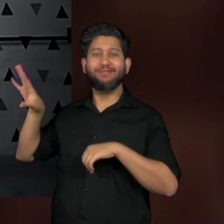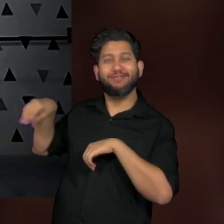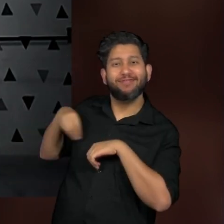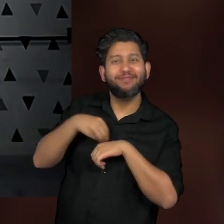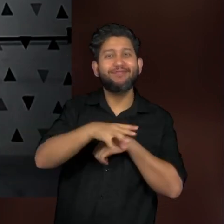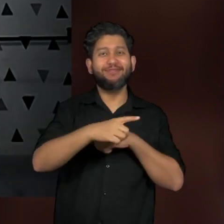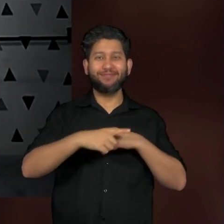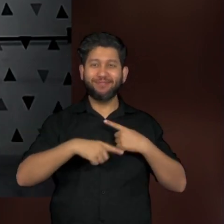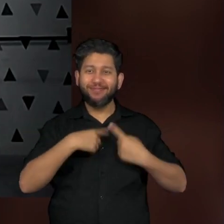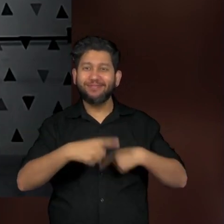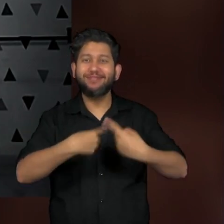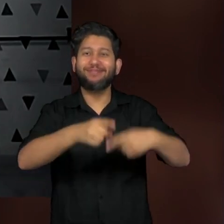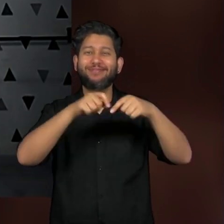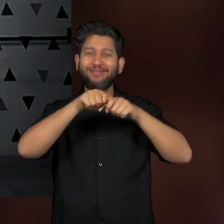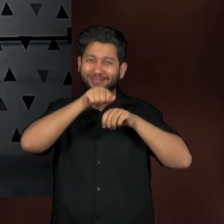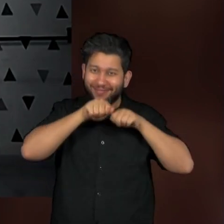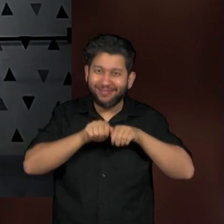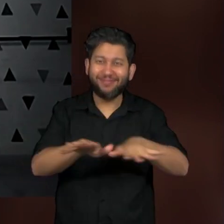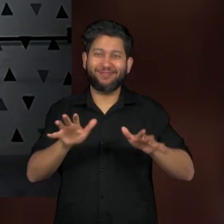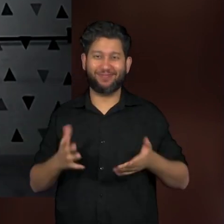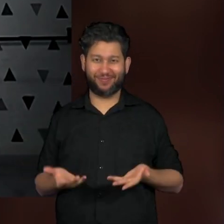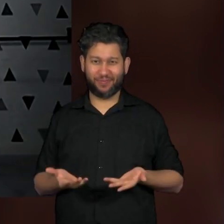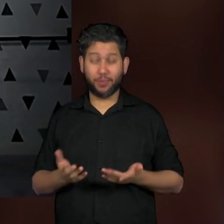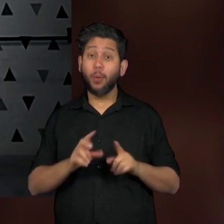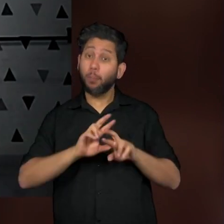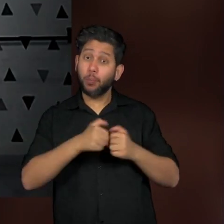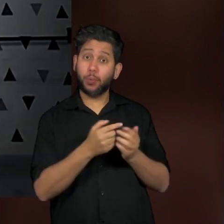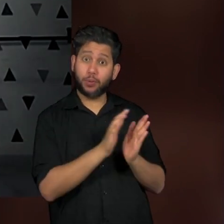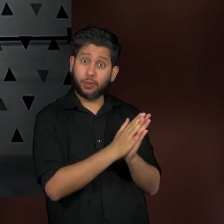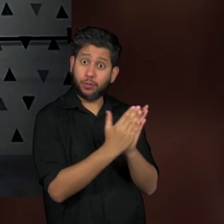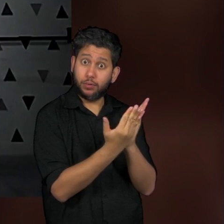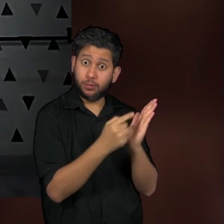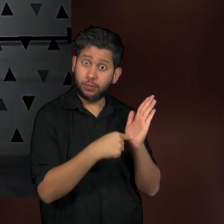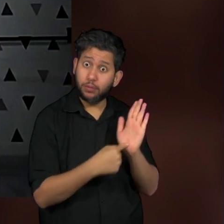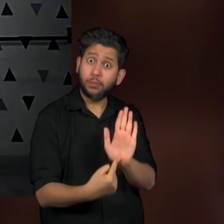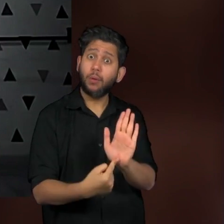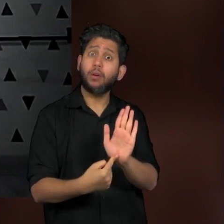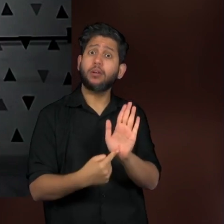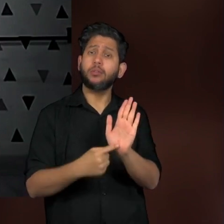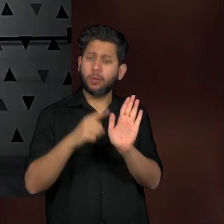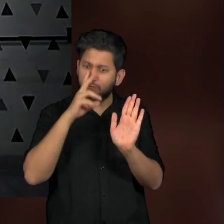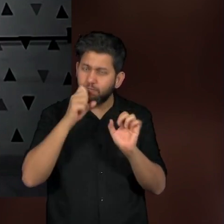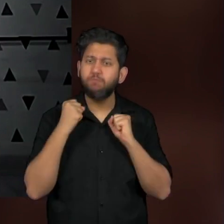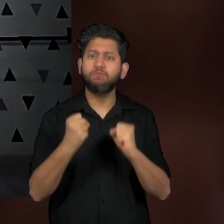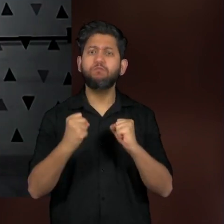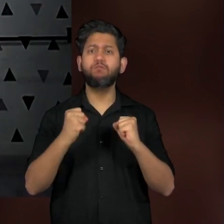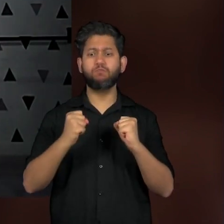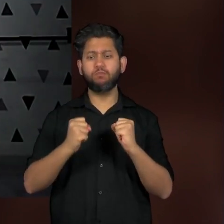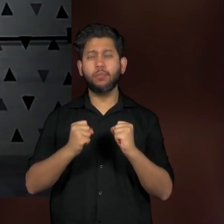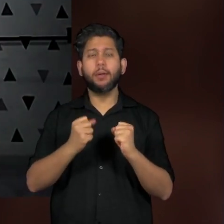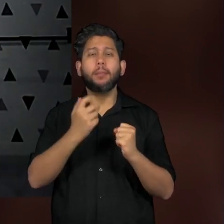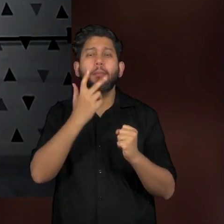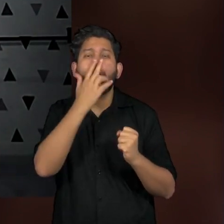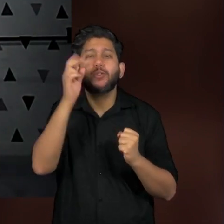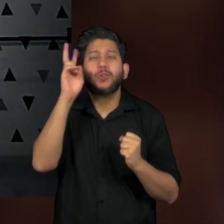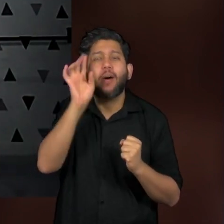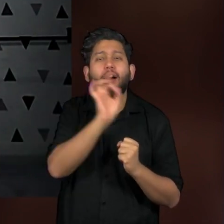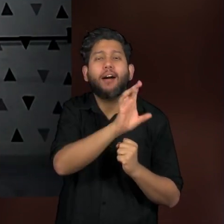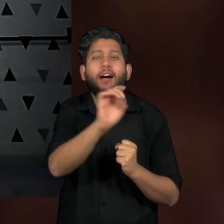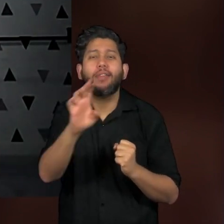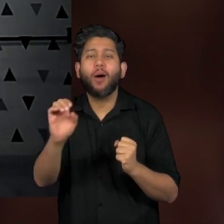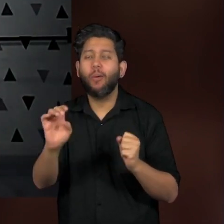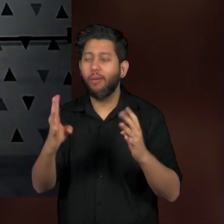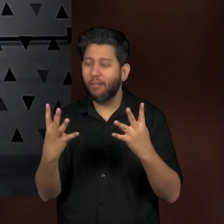do álbum é justamente o fortalecimento, né, o entrelace dessas histórias